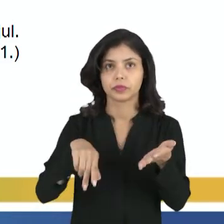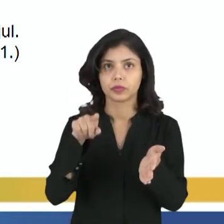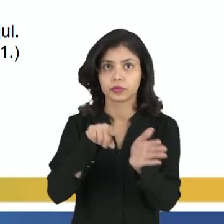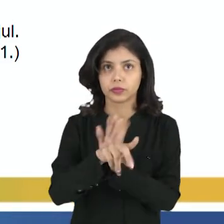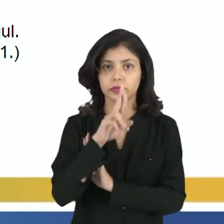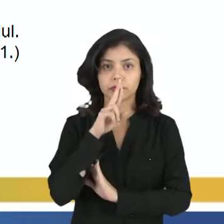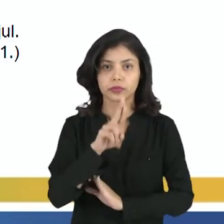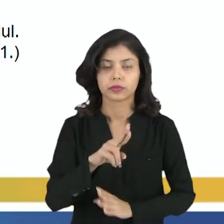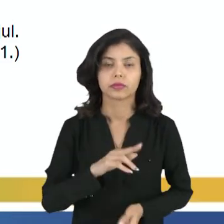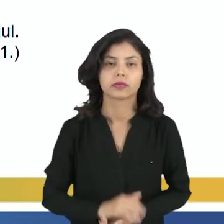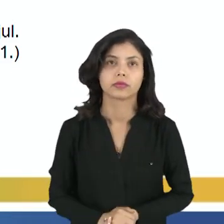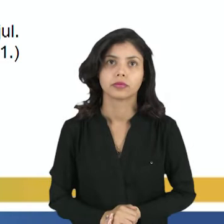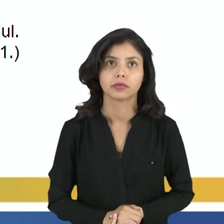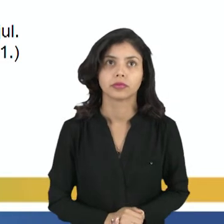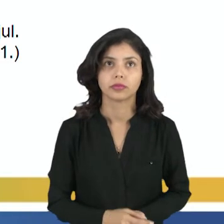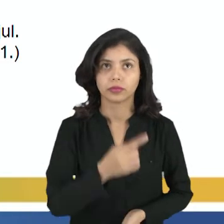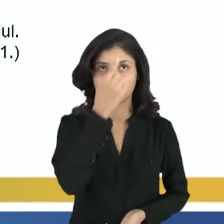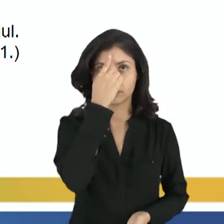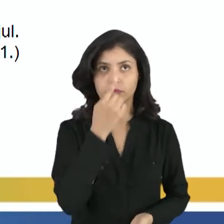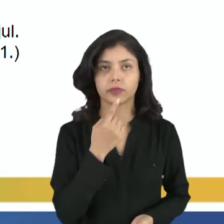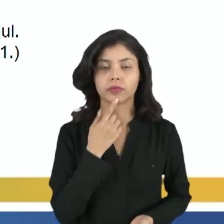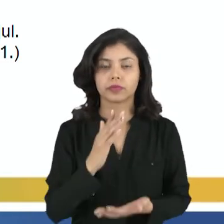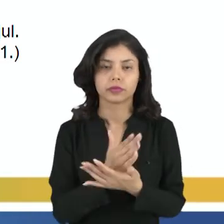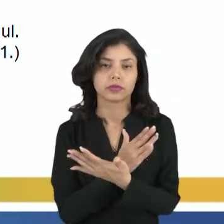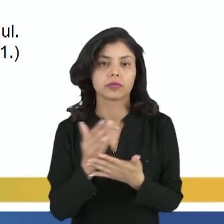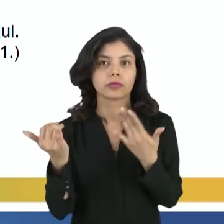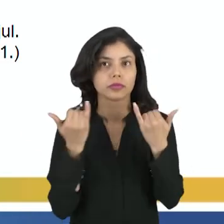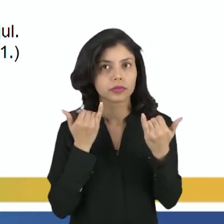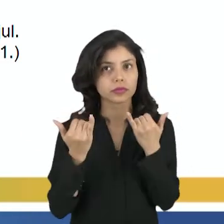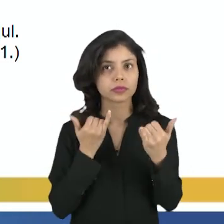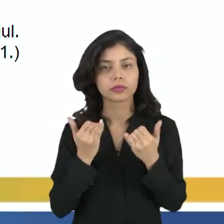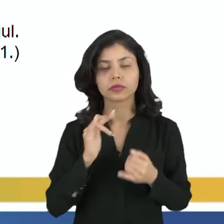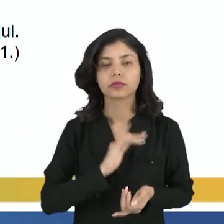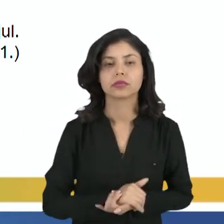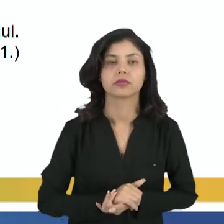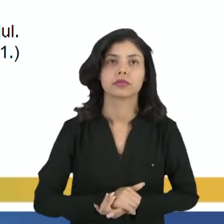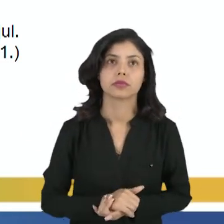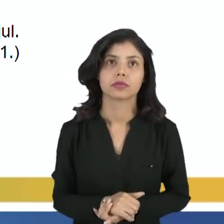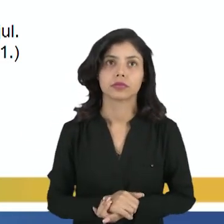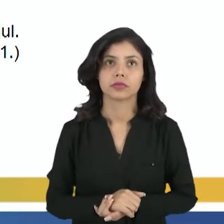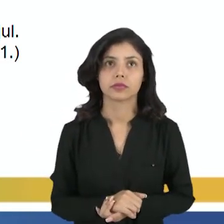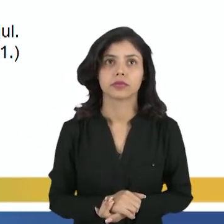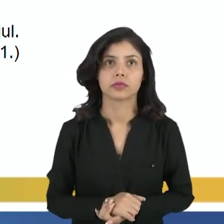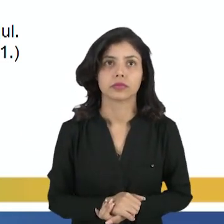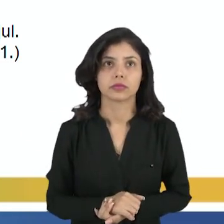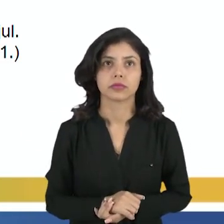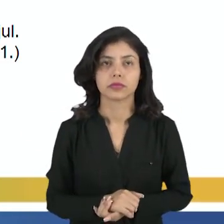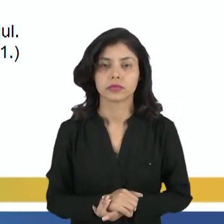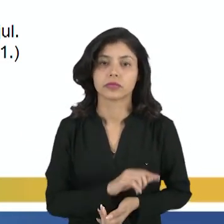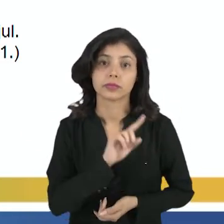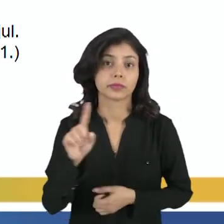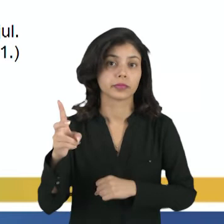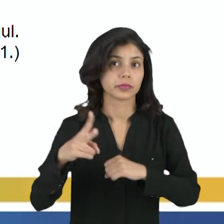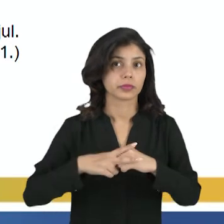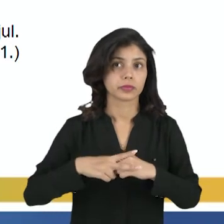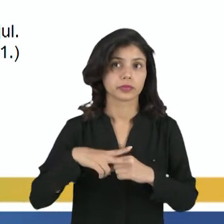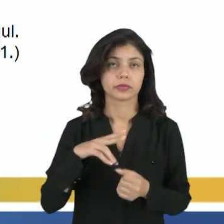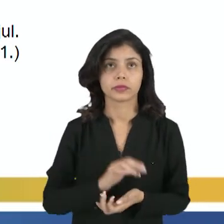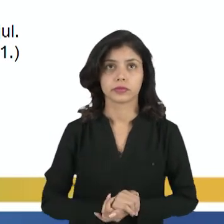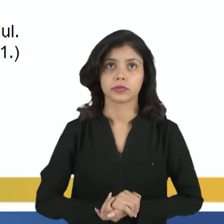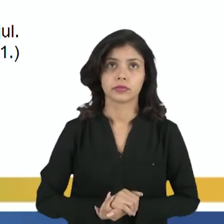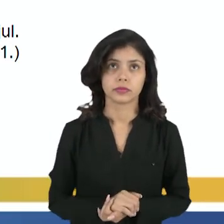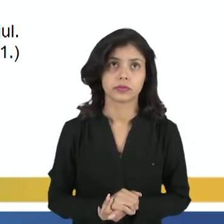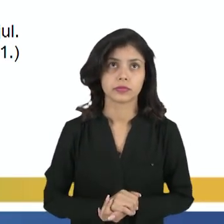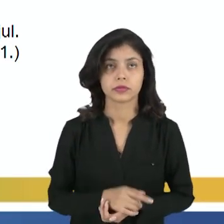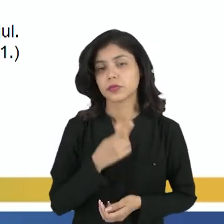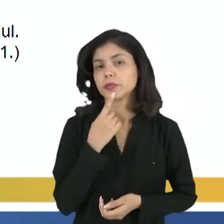que se pede. Então nós temos uma imagem aí com alguns elementos não verbais, tá certo? Ali